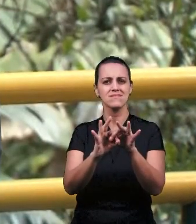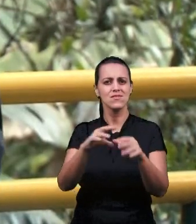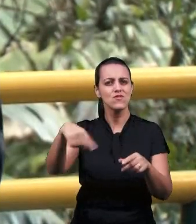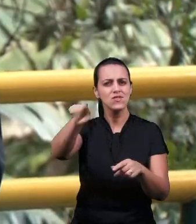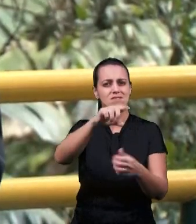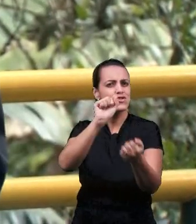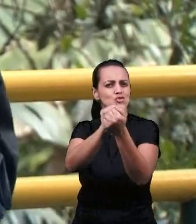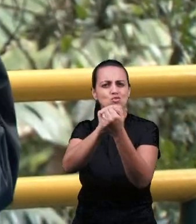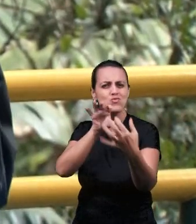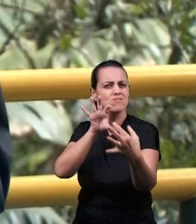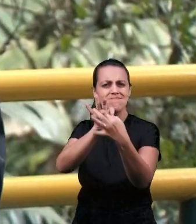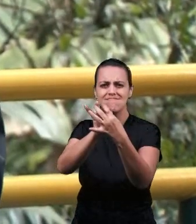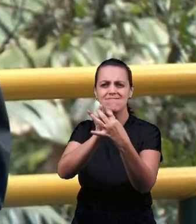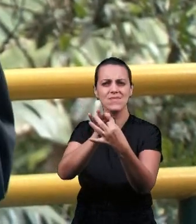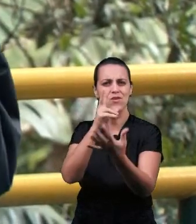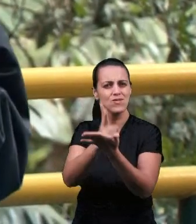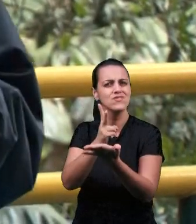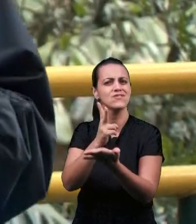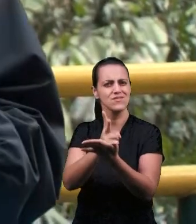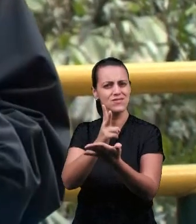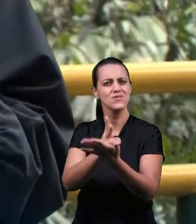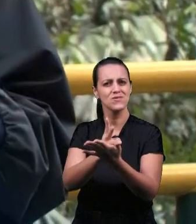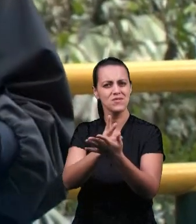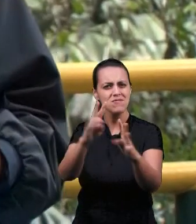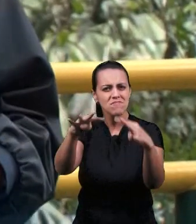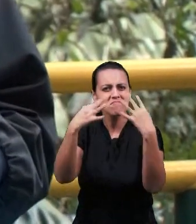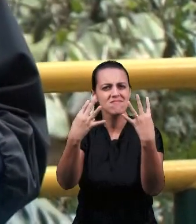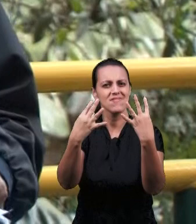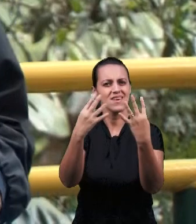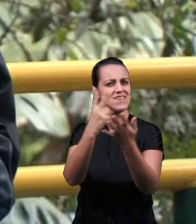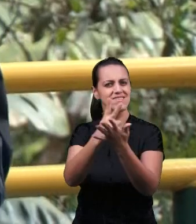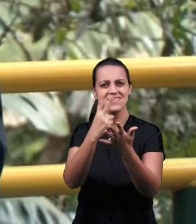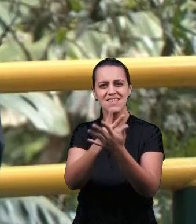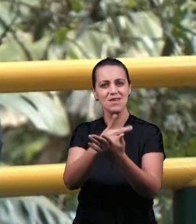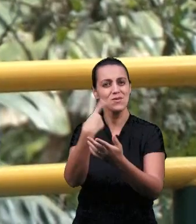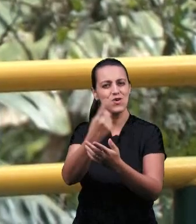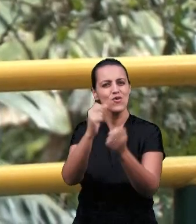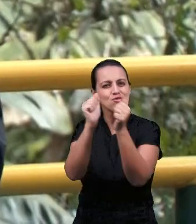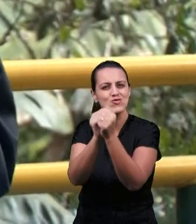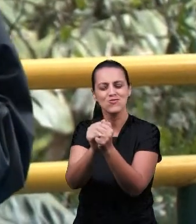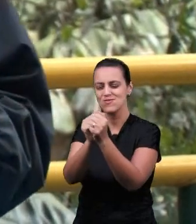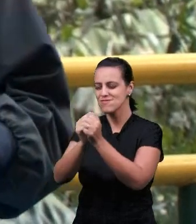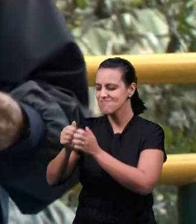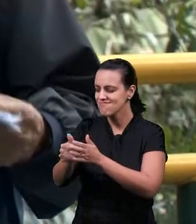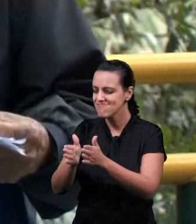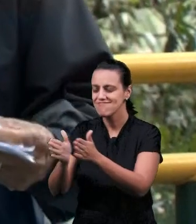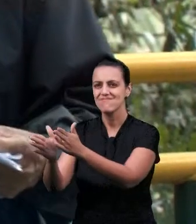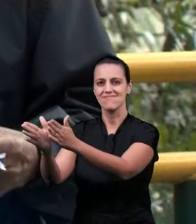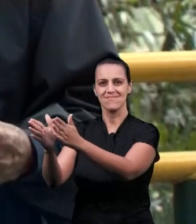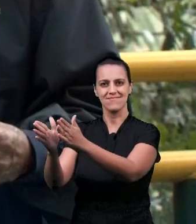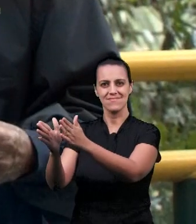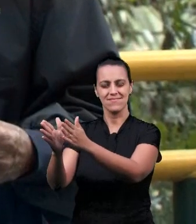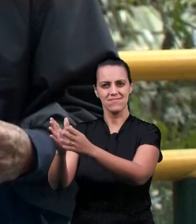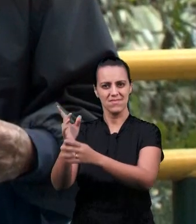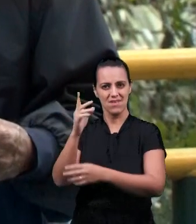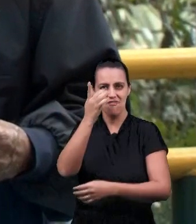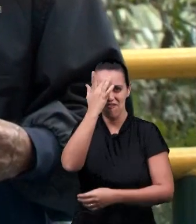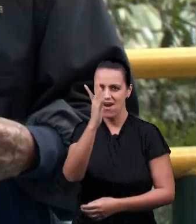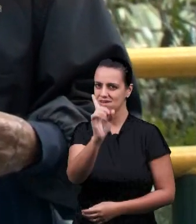conosco, nos ouvindo, nos atendendo e seguindo os mesmos passos. Que não é uma tarefa